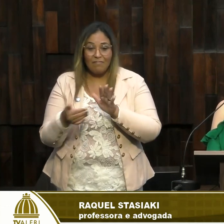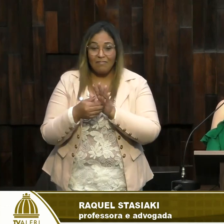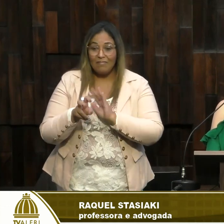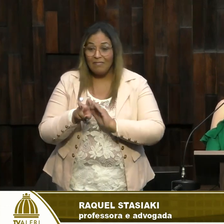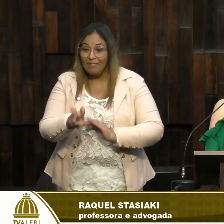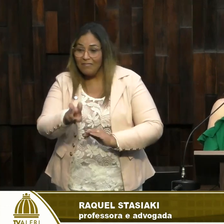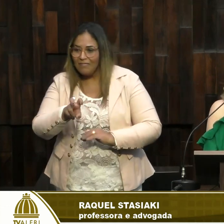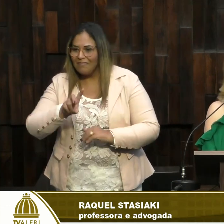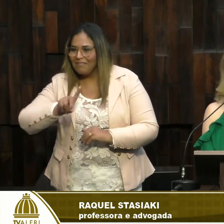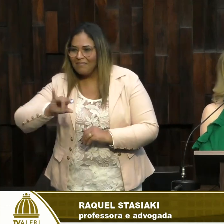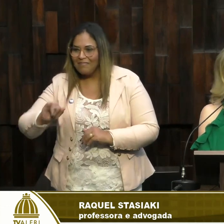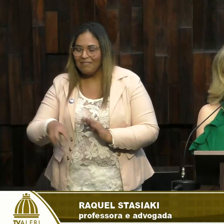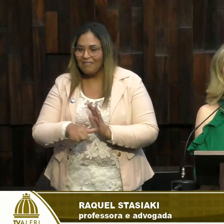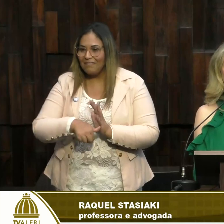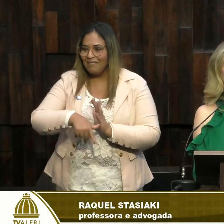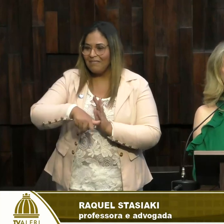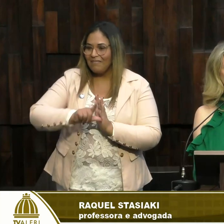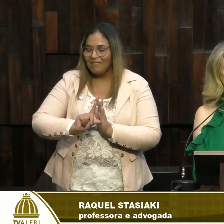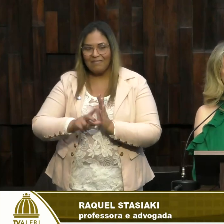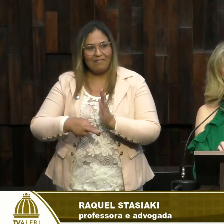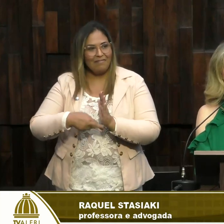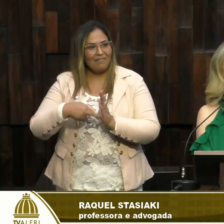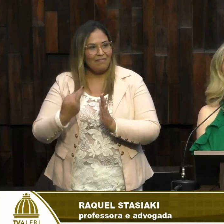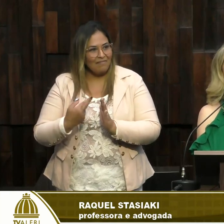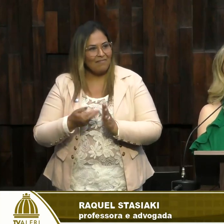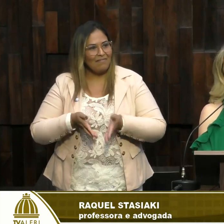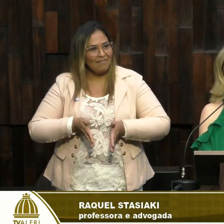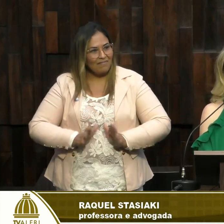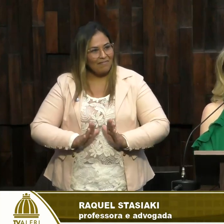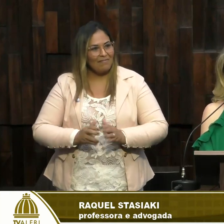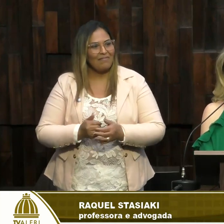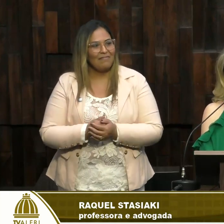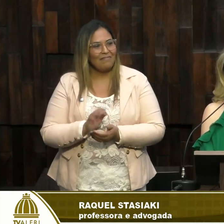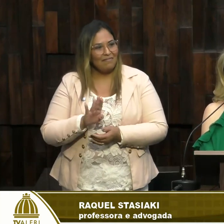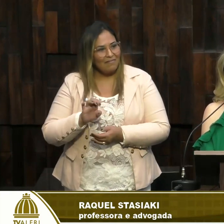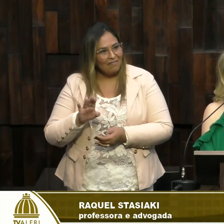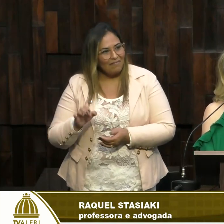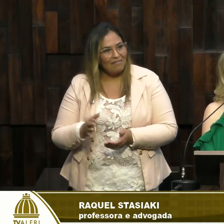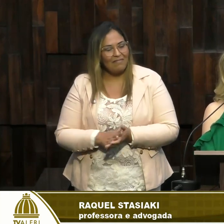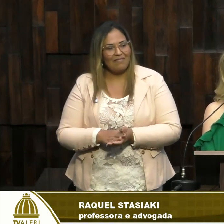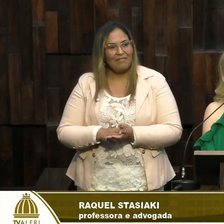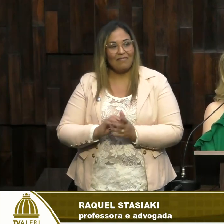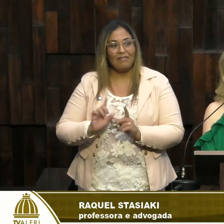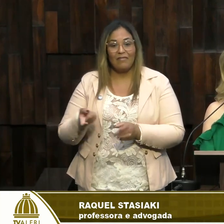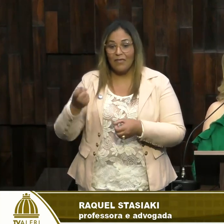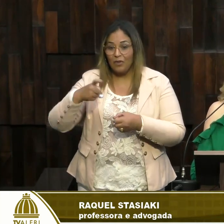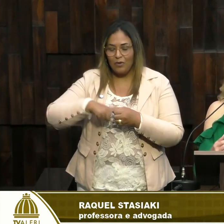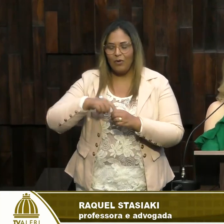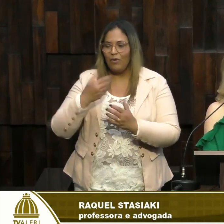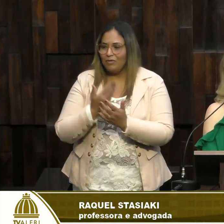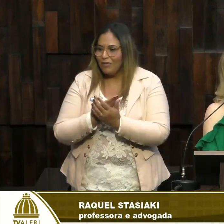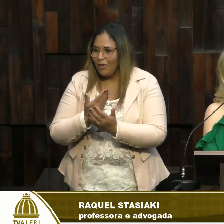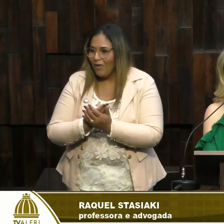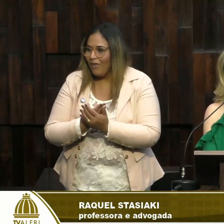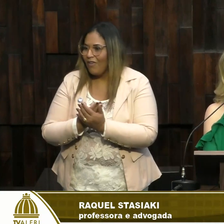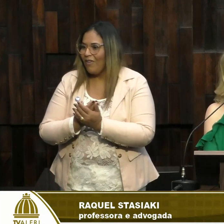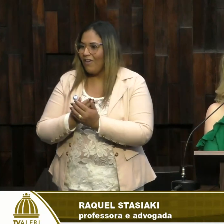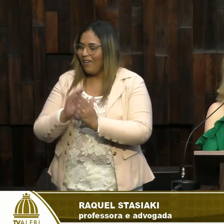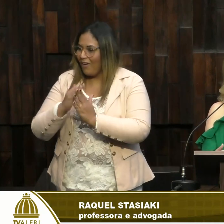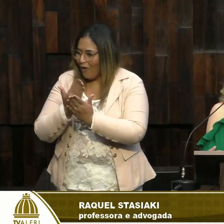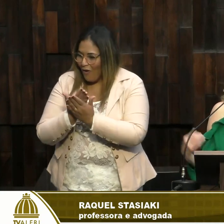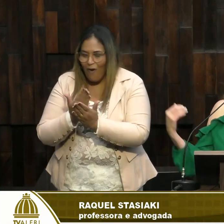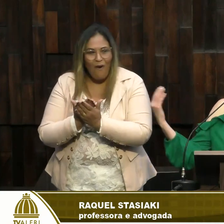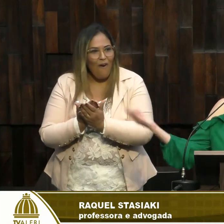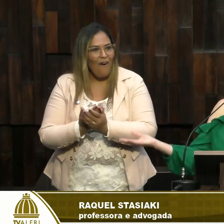cesariana. E eu voltei a dar aula com pontos da cesariana. Tá? Então, assim, eu não podia deixar de dar